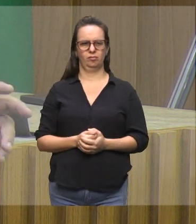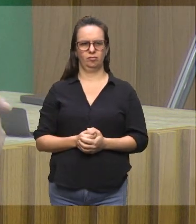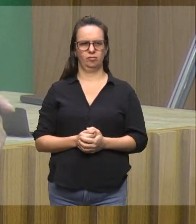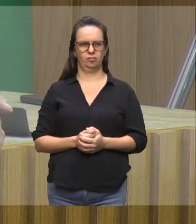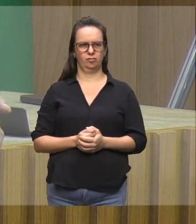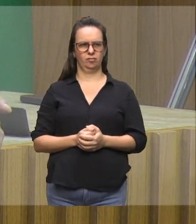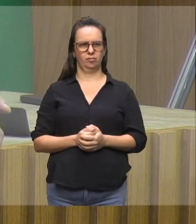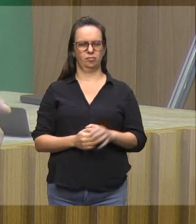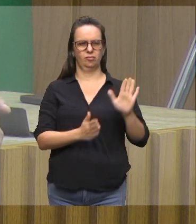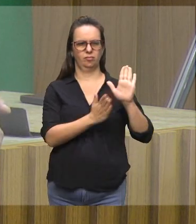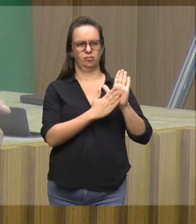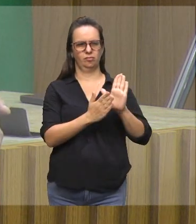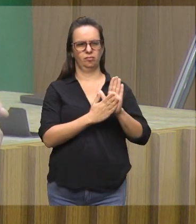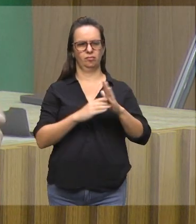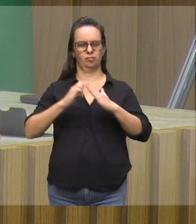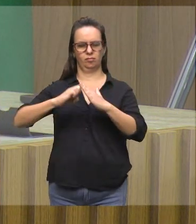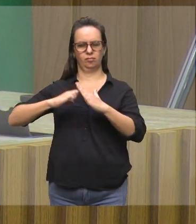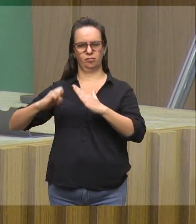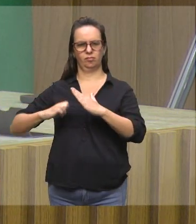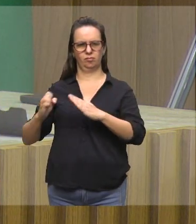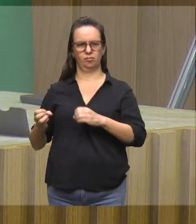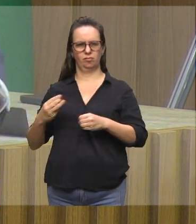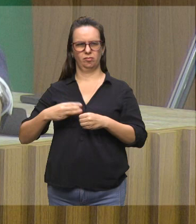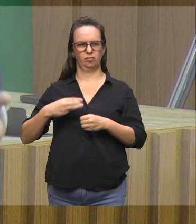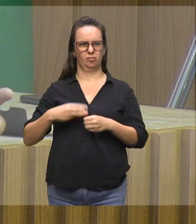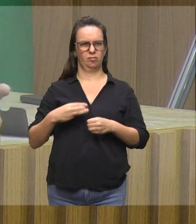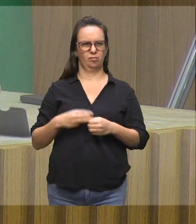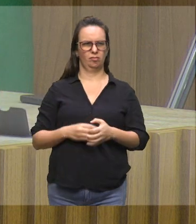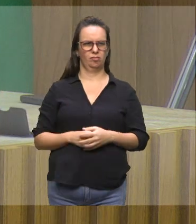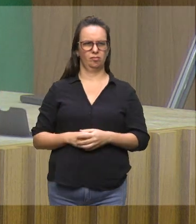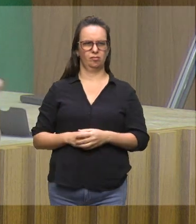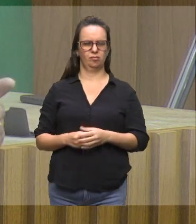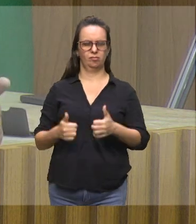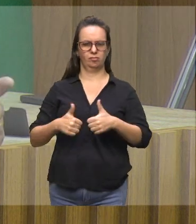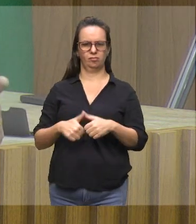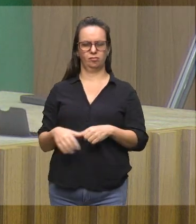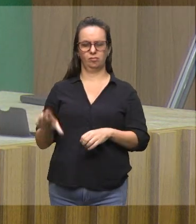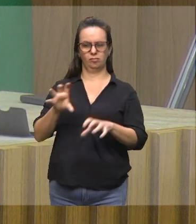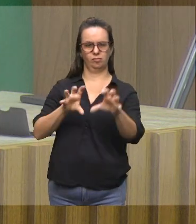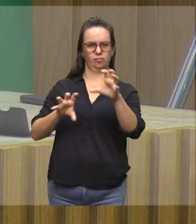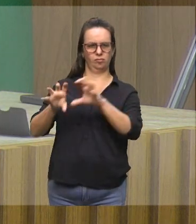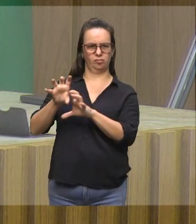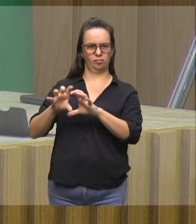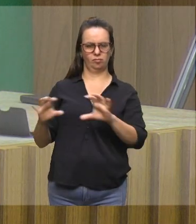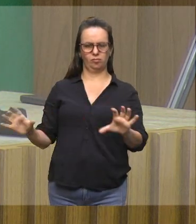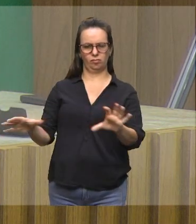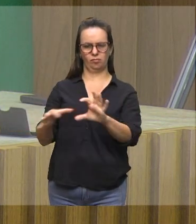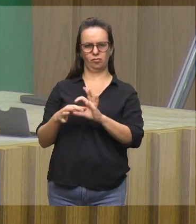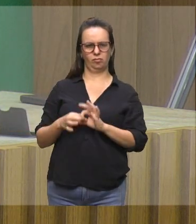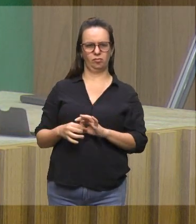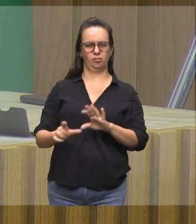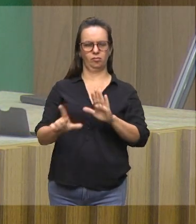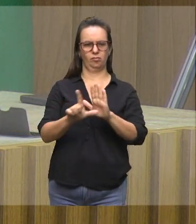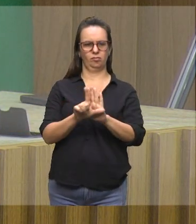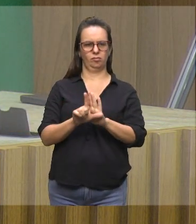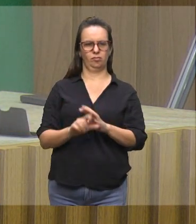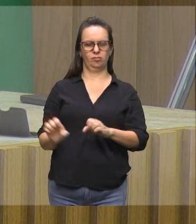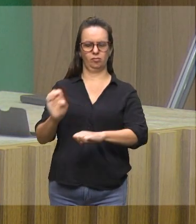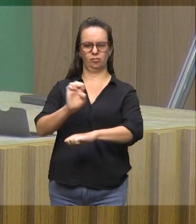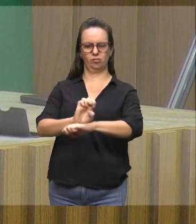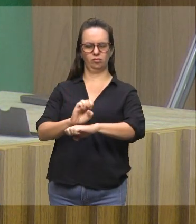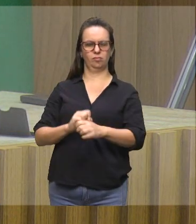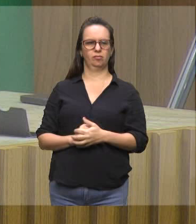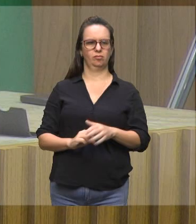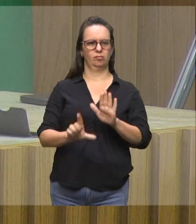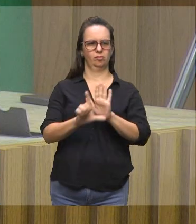com essa proposta de emenda no município, nós estaremos adequados também com a legislação estadual, com a legislação federal,